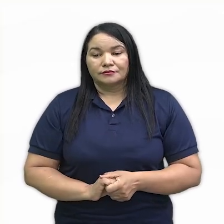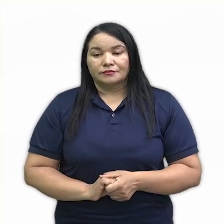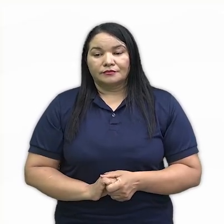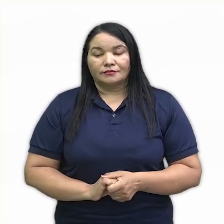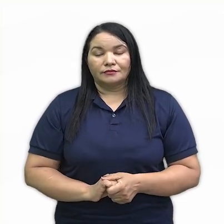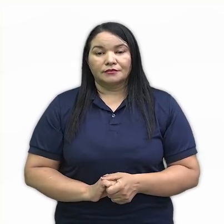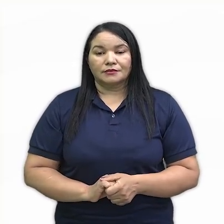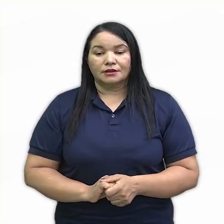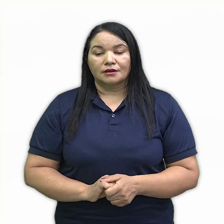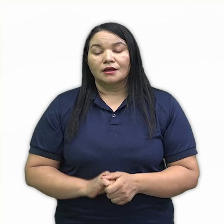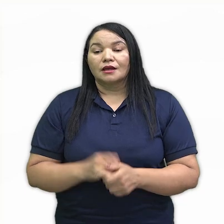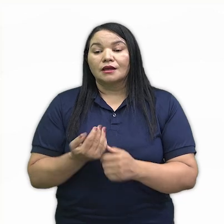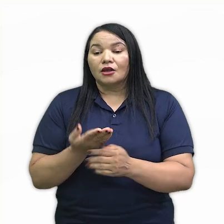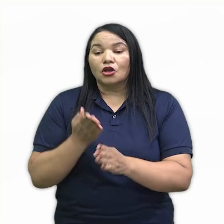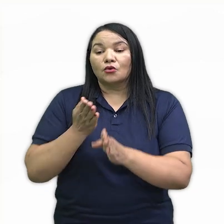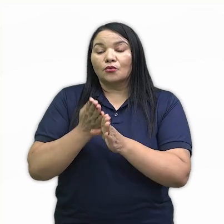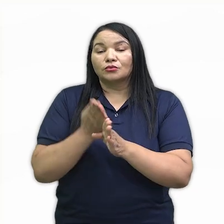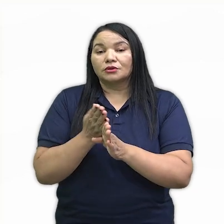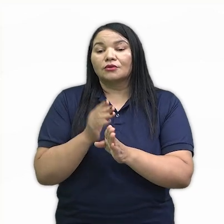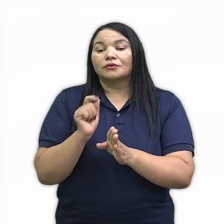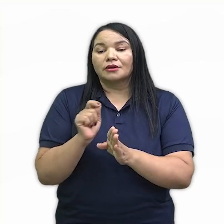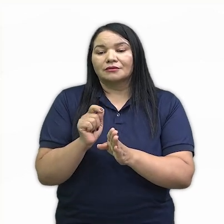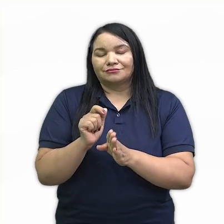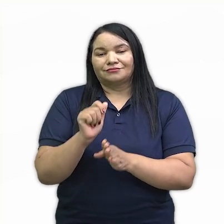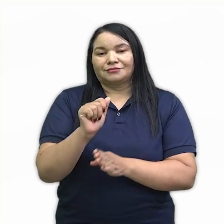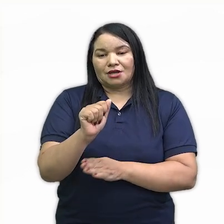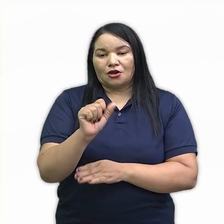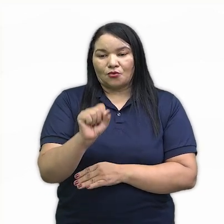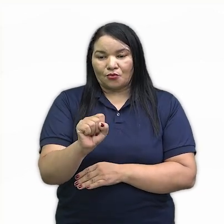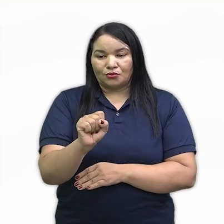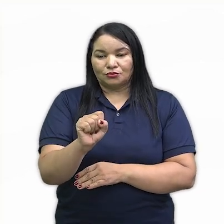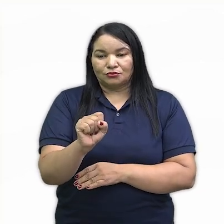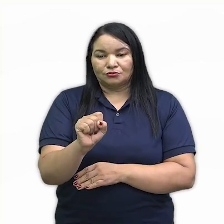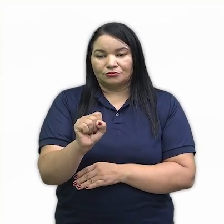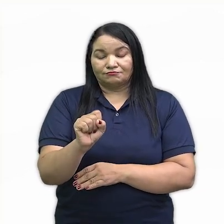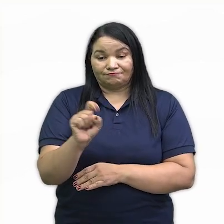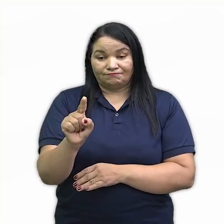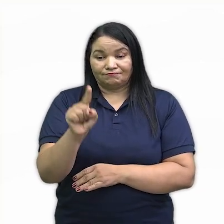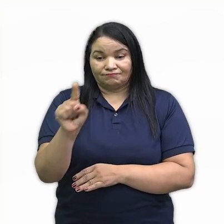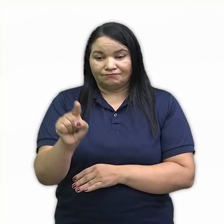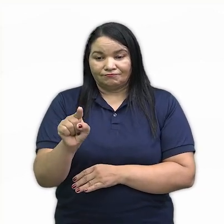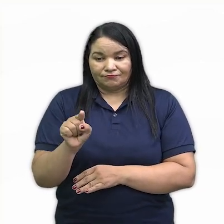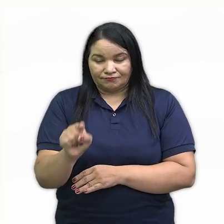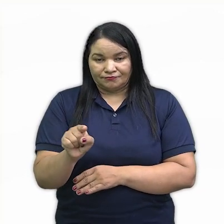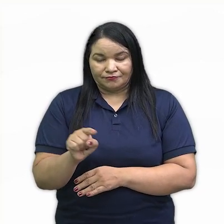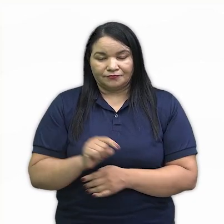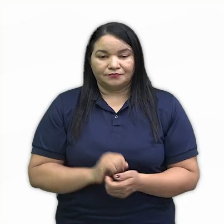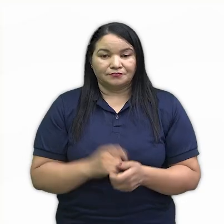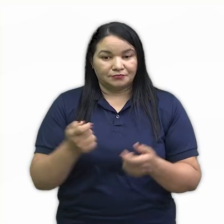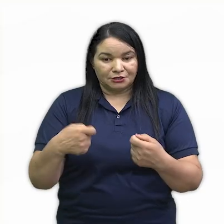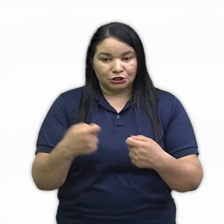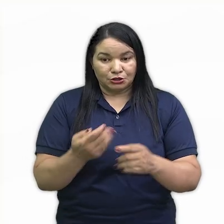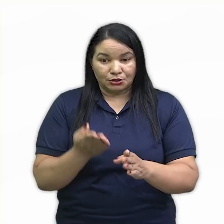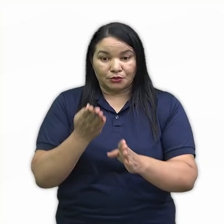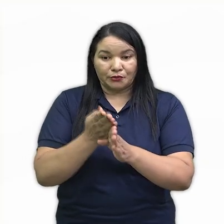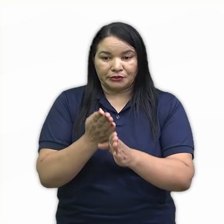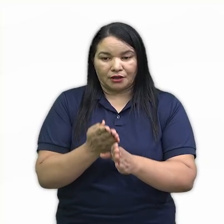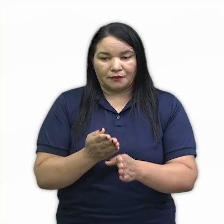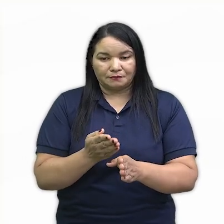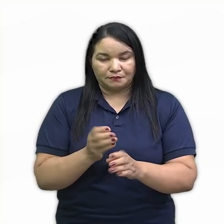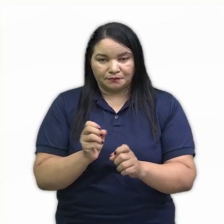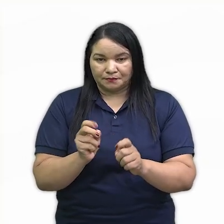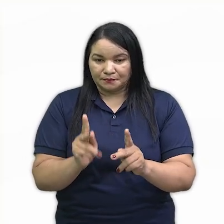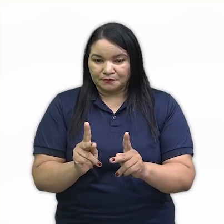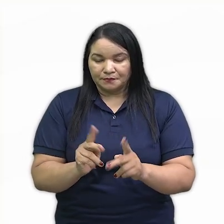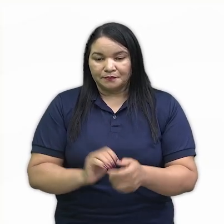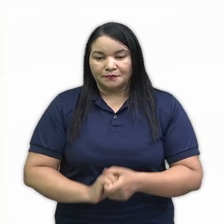do A8. É ele que nós vamos buscar, aí, o 8º termo da PG,